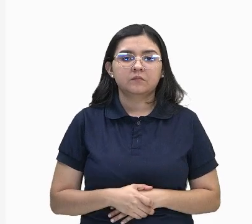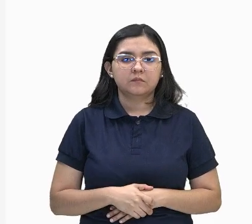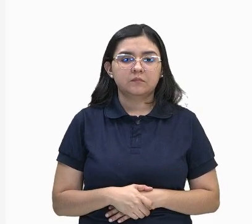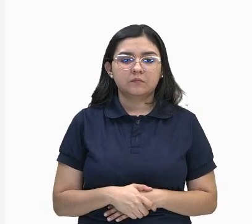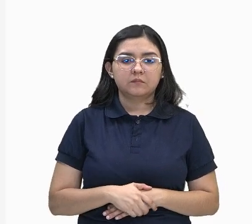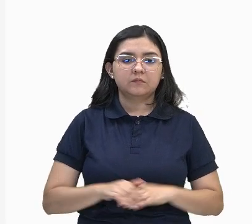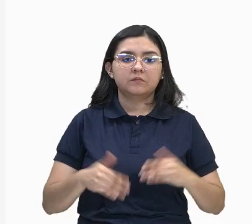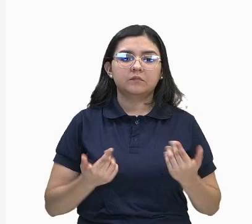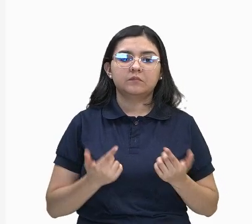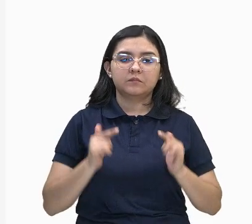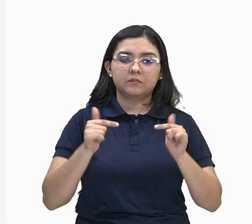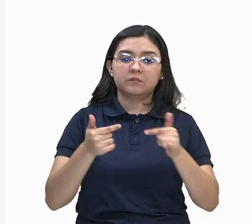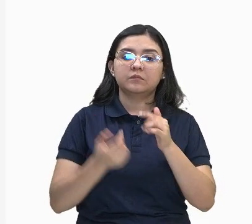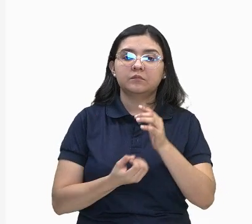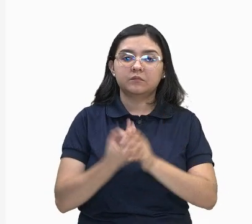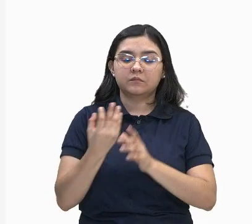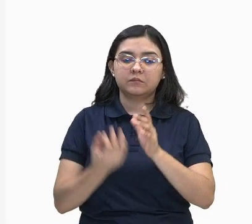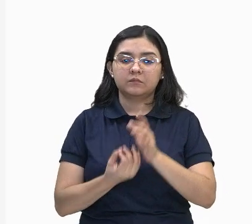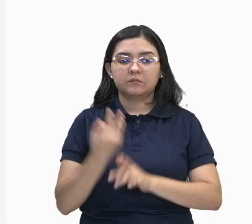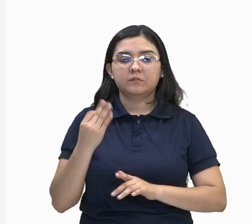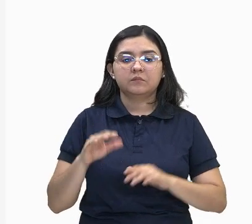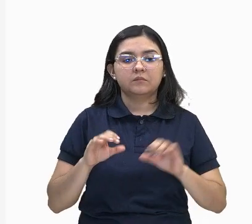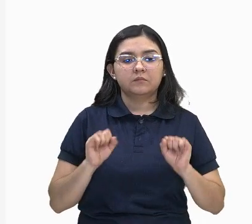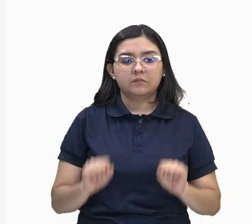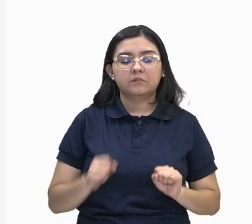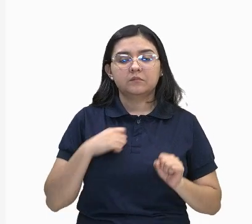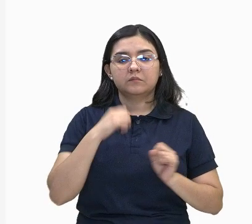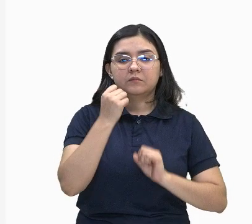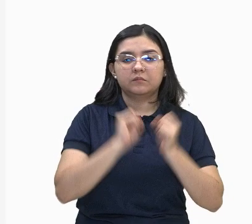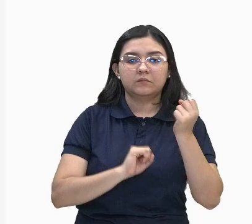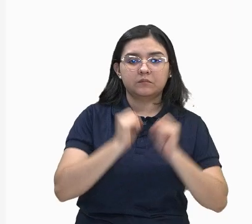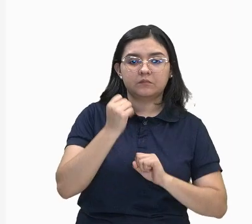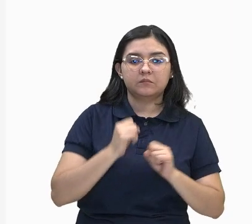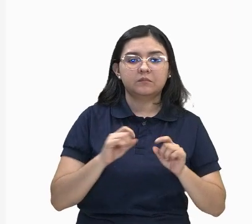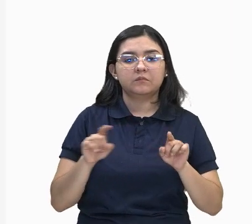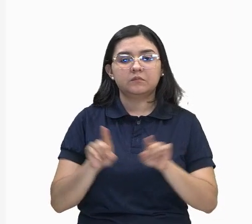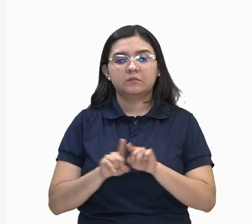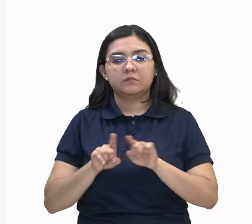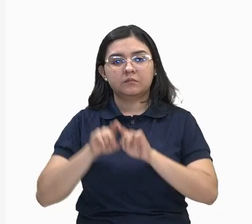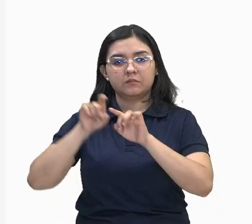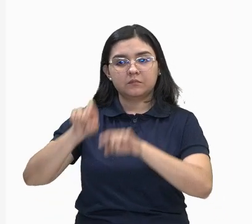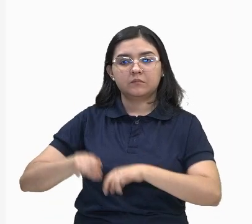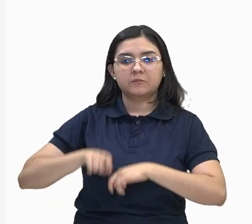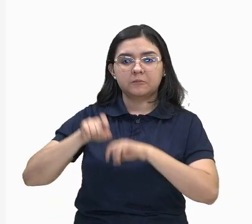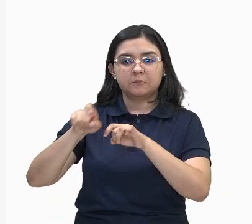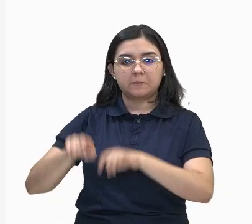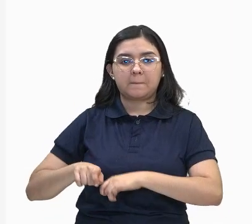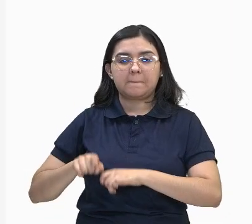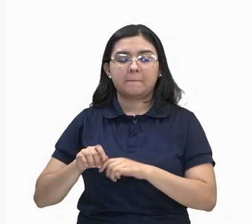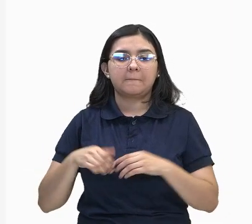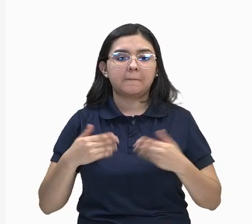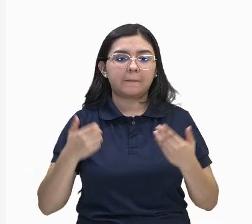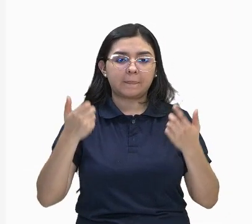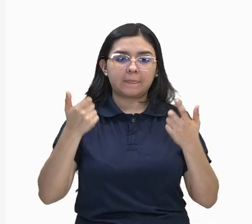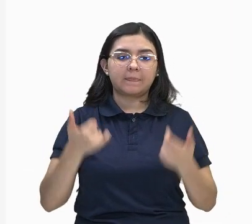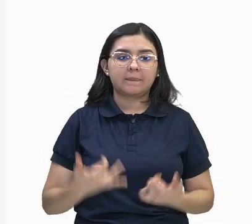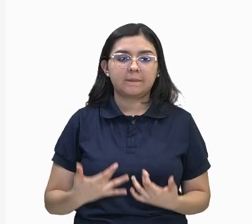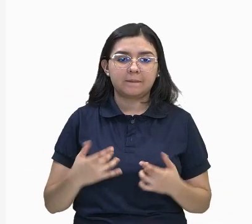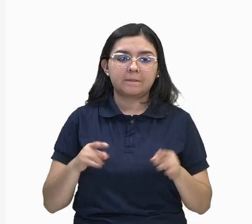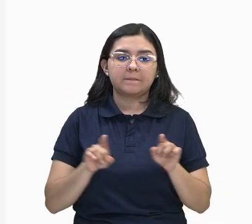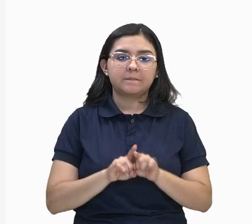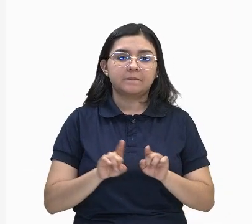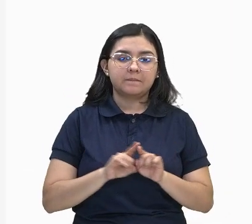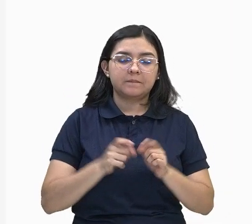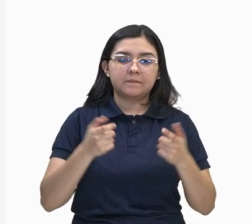com atividades produtivas, sejam elas industriais quanto agrícolas e, como já dissemos e